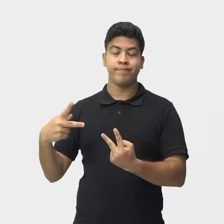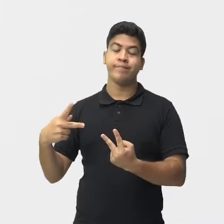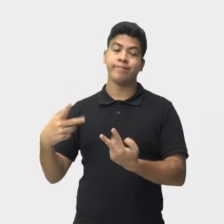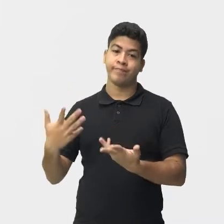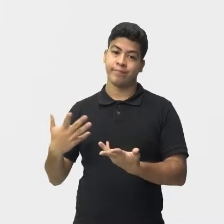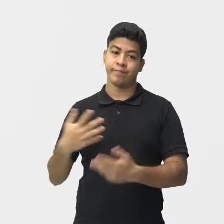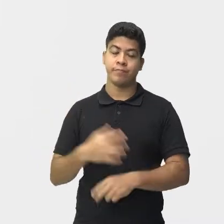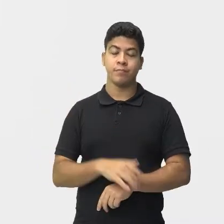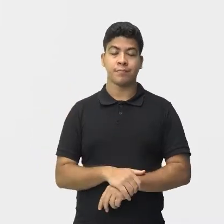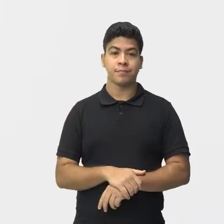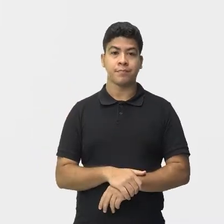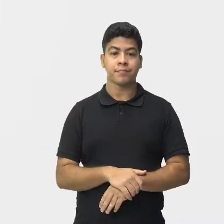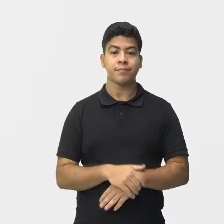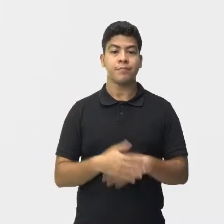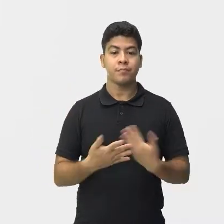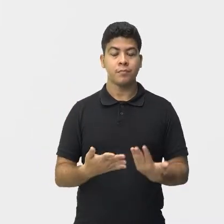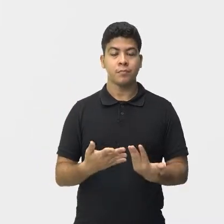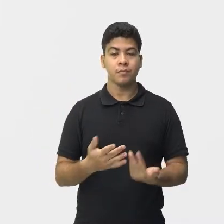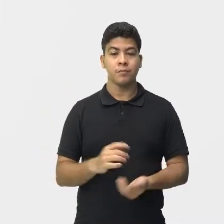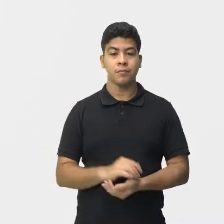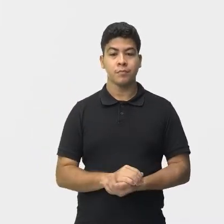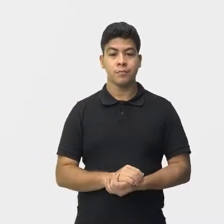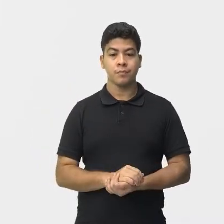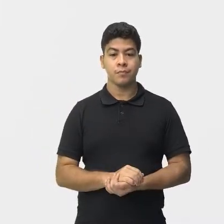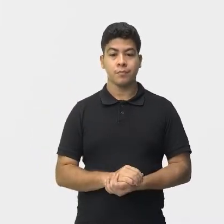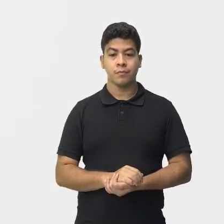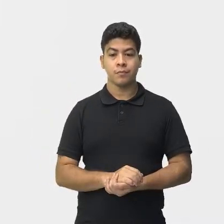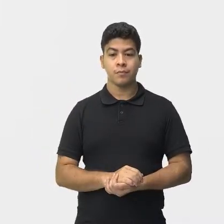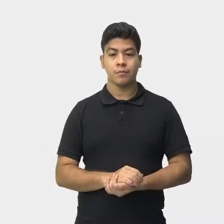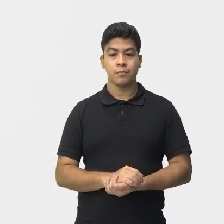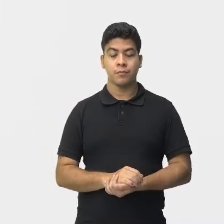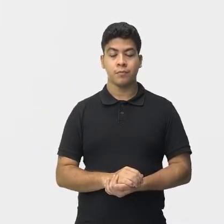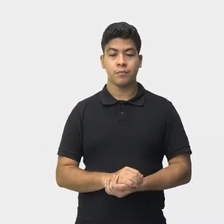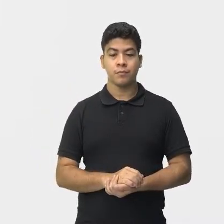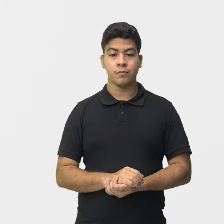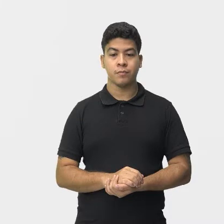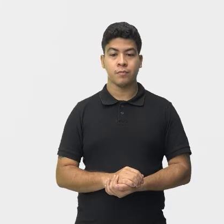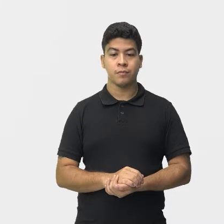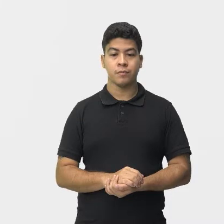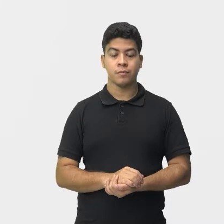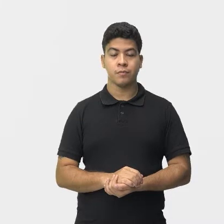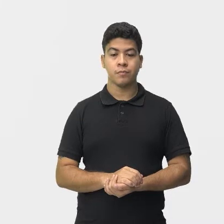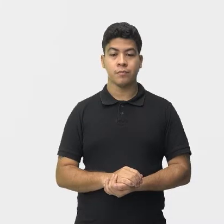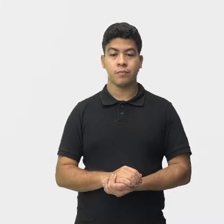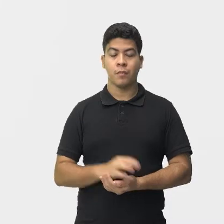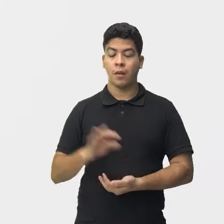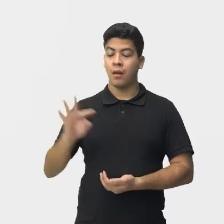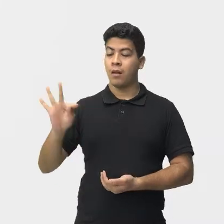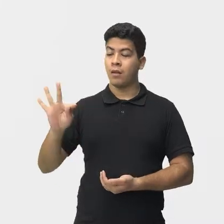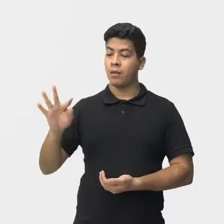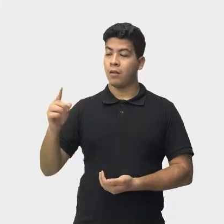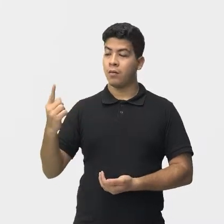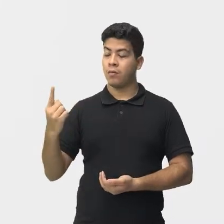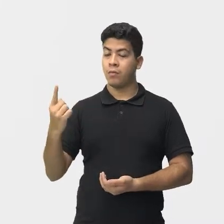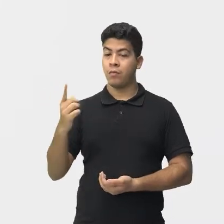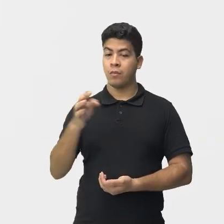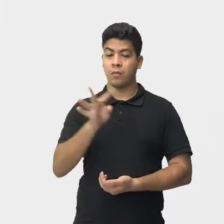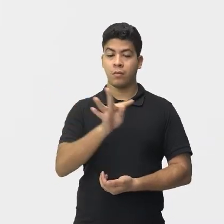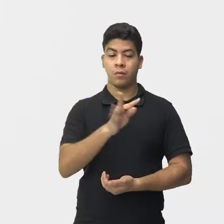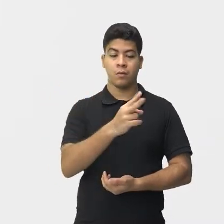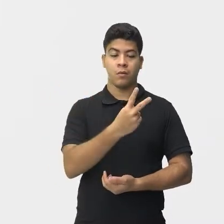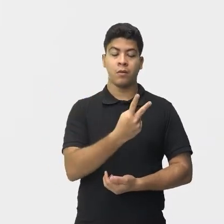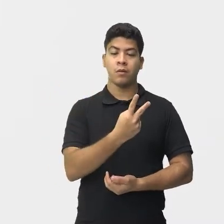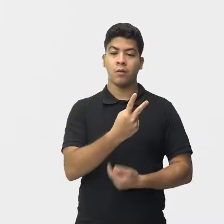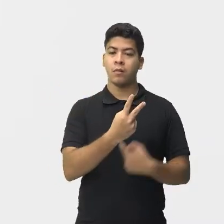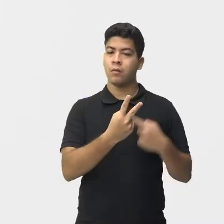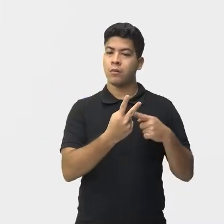P2 sobre T2, onde P1 e P2 são pressão inicial e final, T1 e T2 são temperaturas